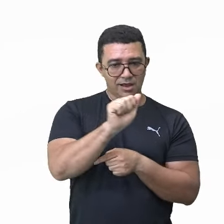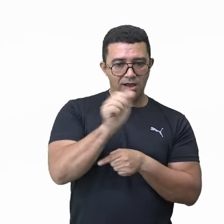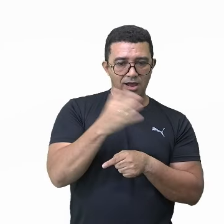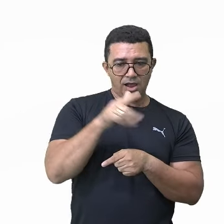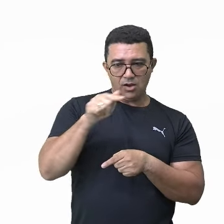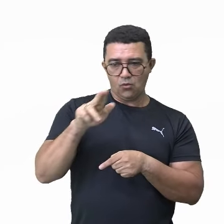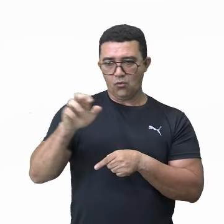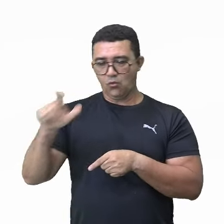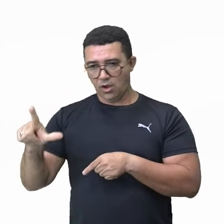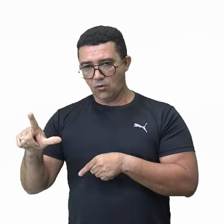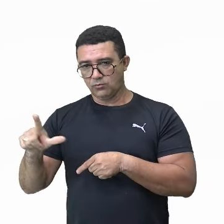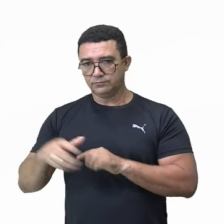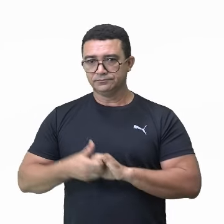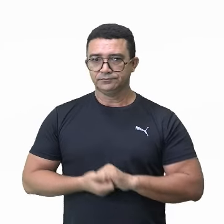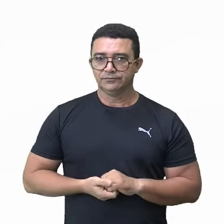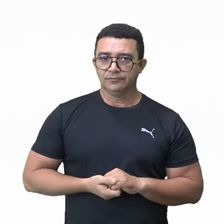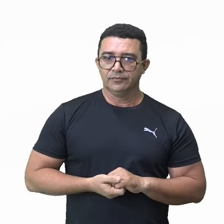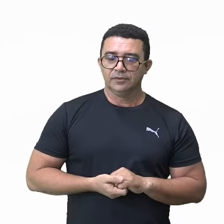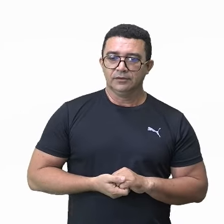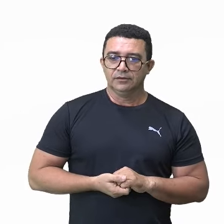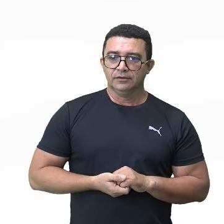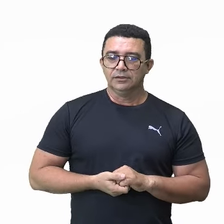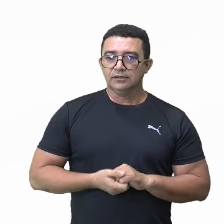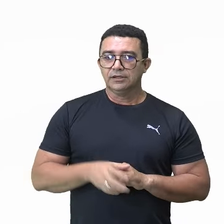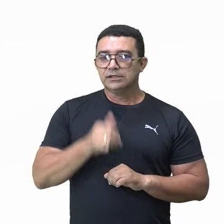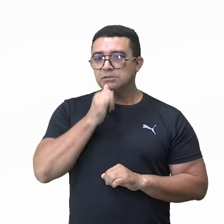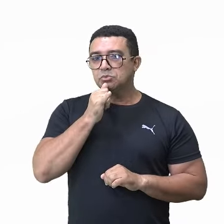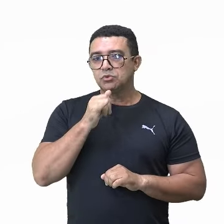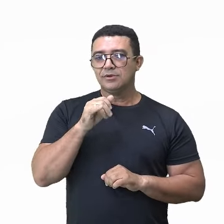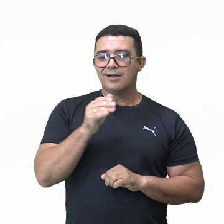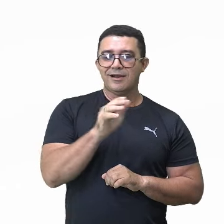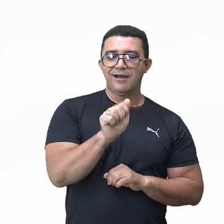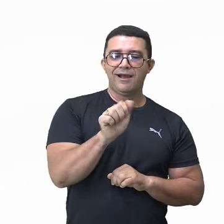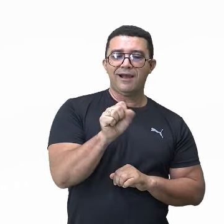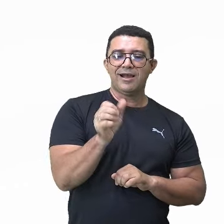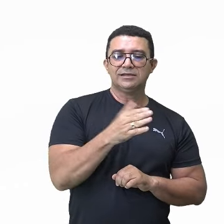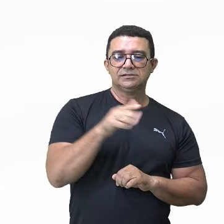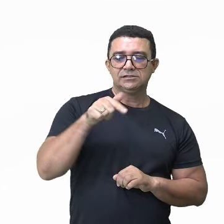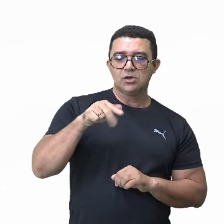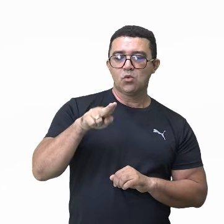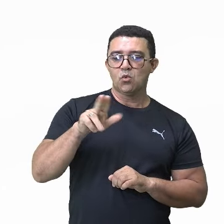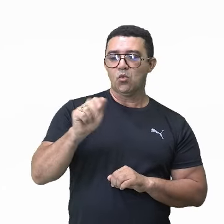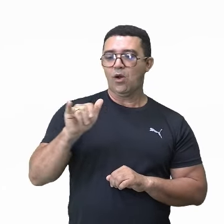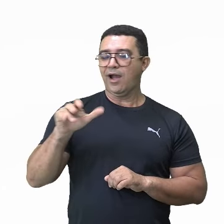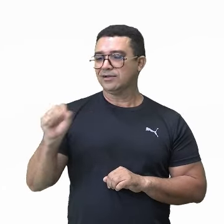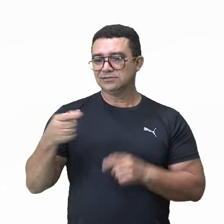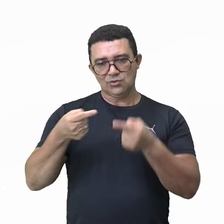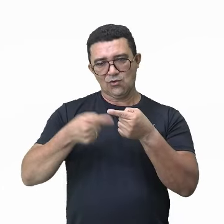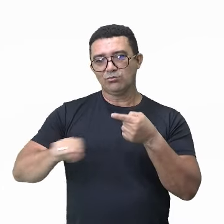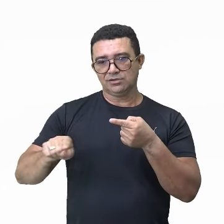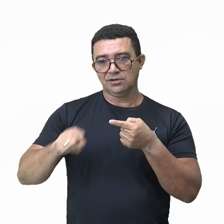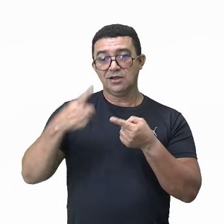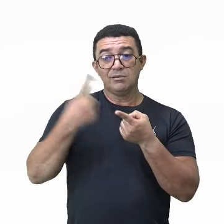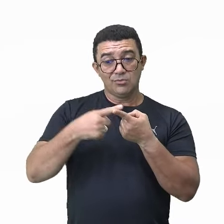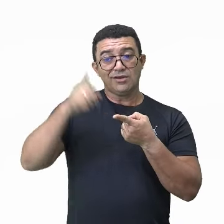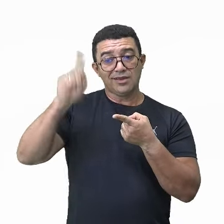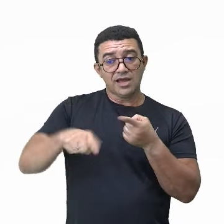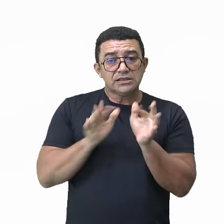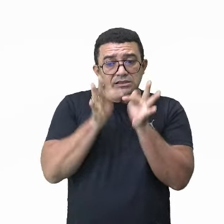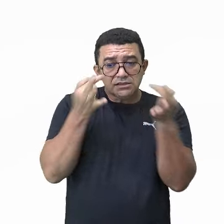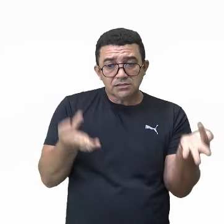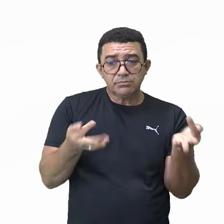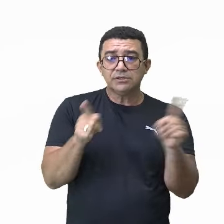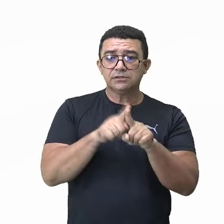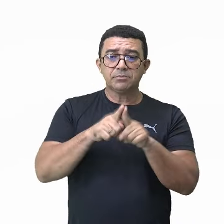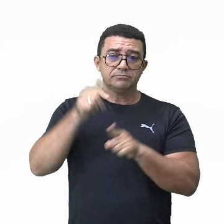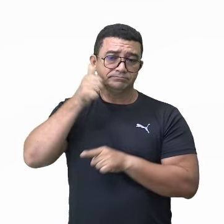nem vai ficar as quais vai ficar a qual porque é feminino singular Então concorda aí é justamente